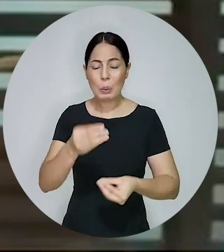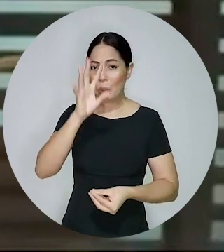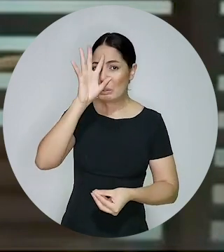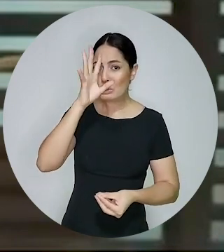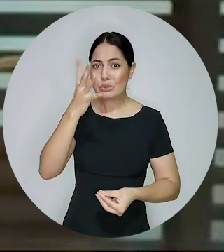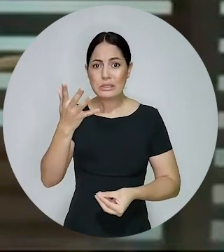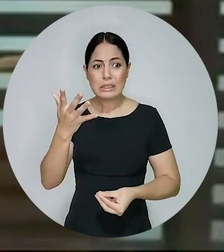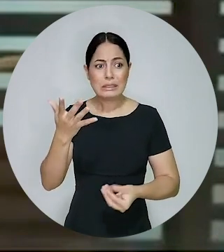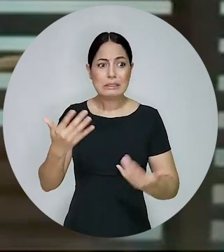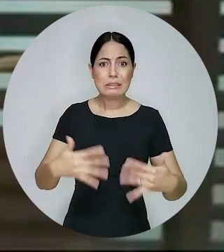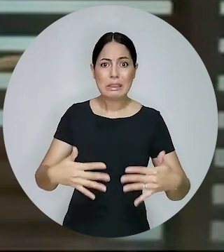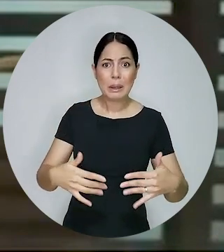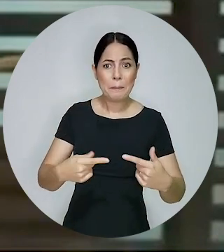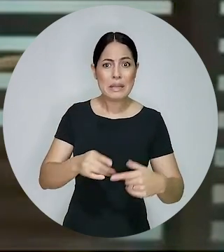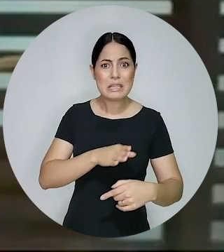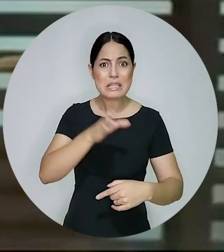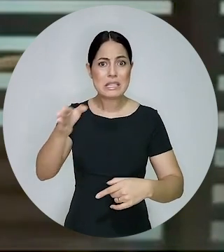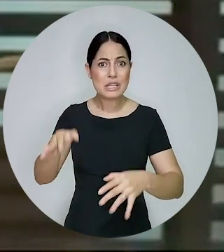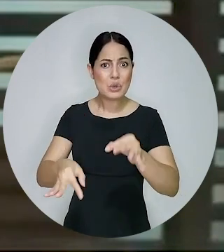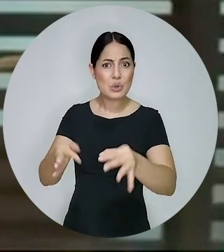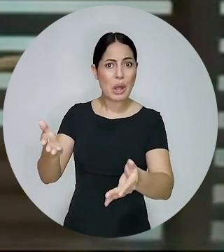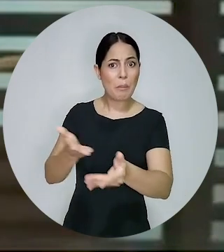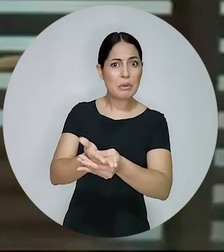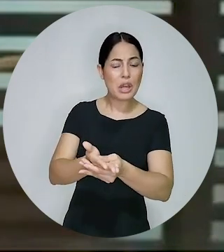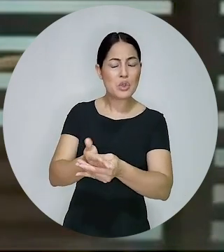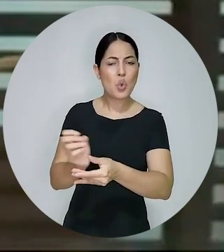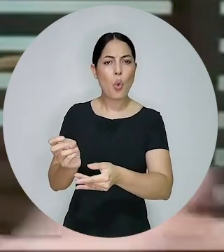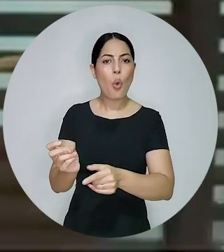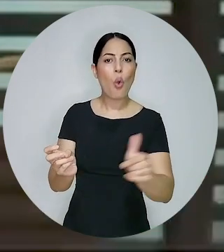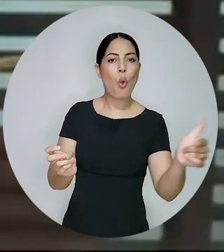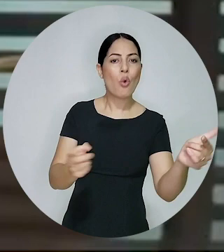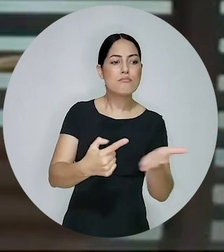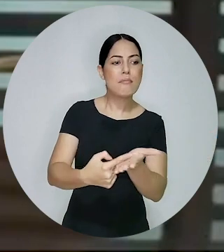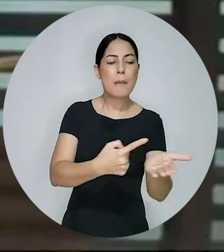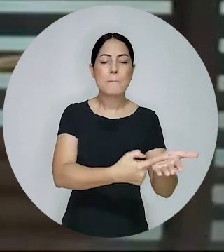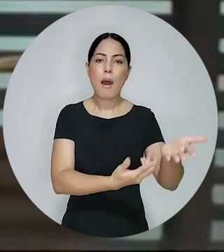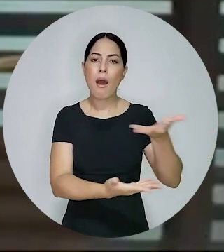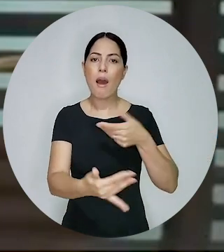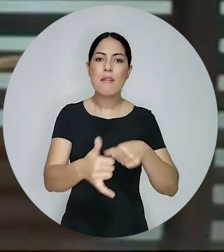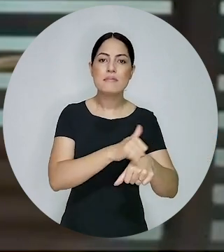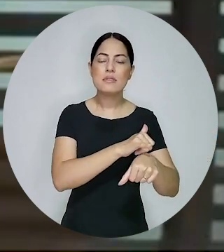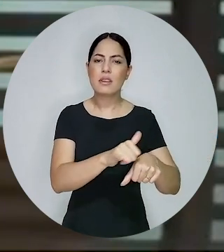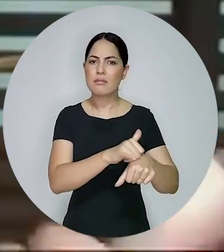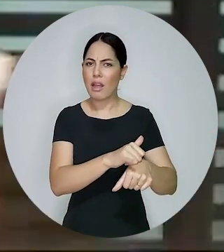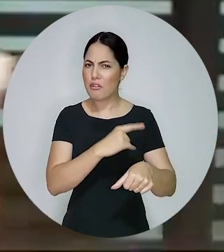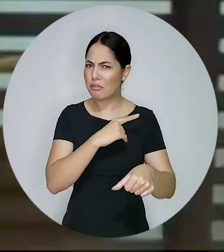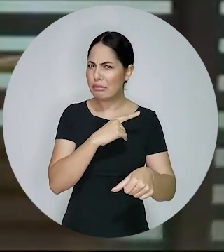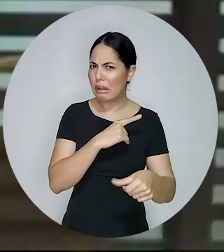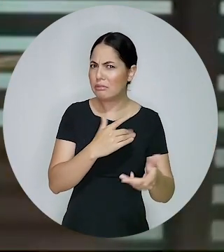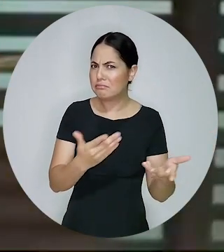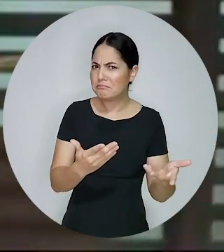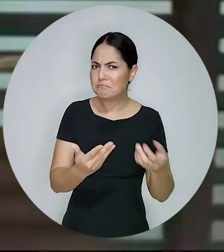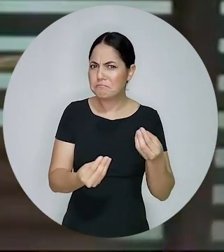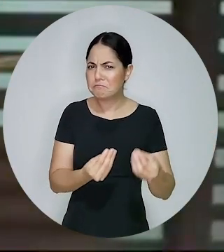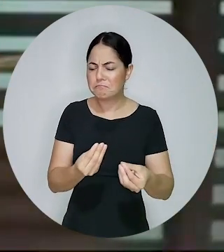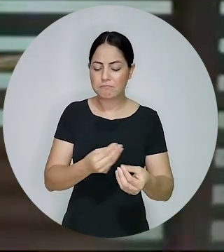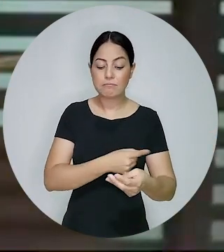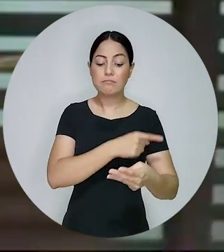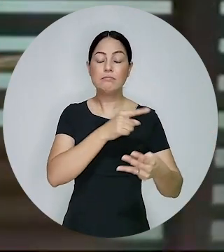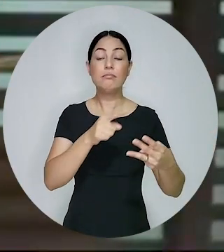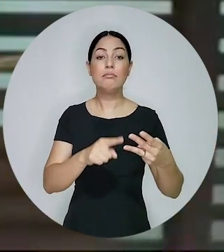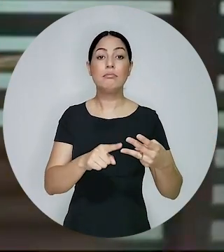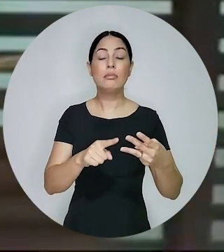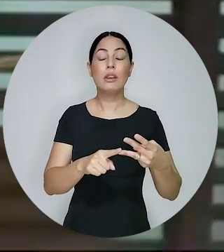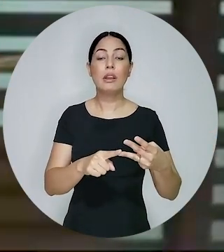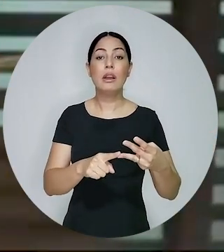atuação pós-conflito, né, aconteceu o conflito, será que a gente tem que ir para o judiciário para resolver esse conflito, ou será que a gente tem outras formas de